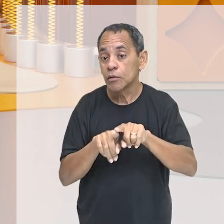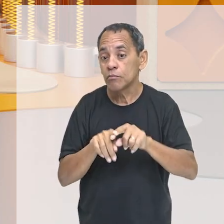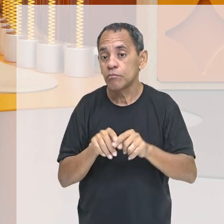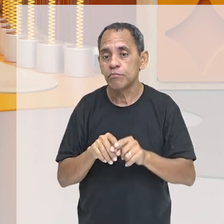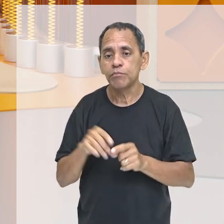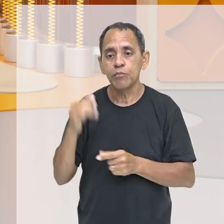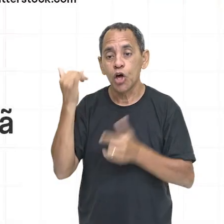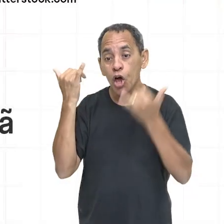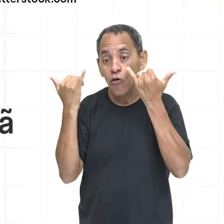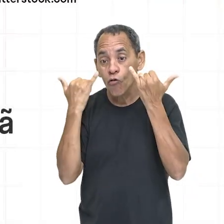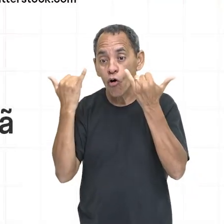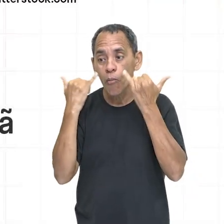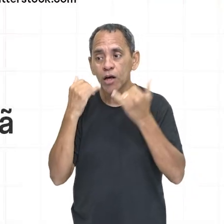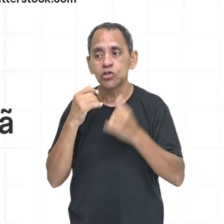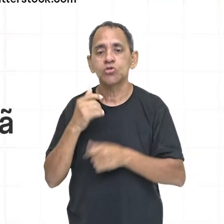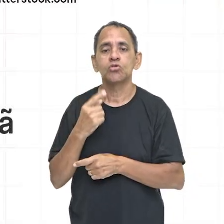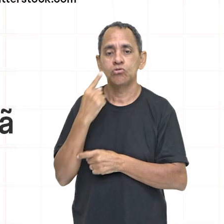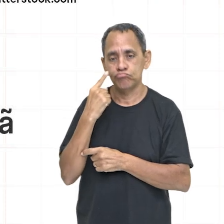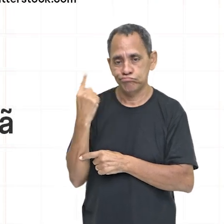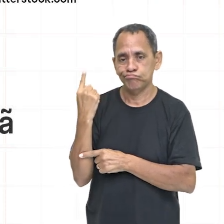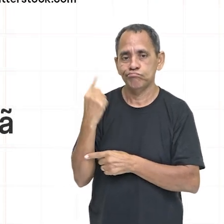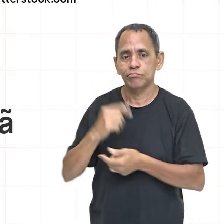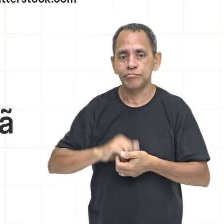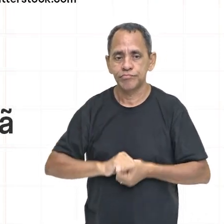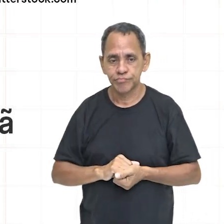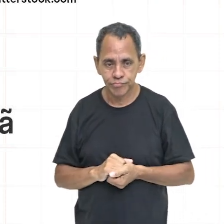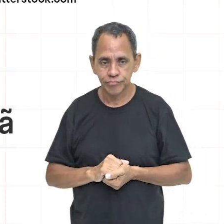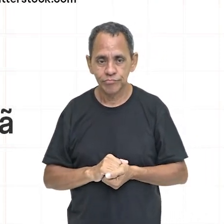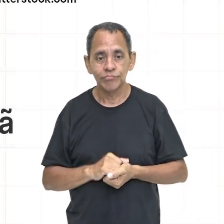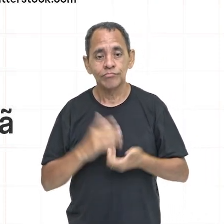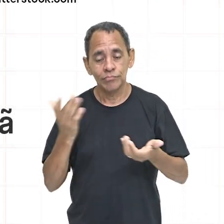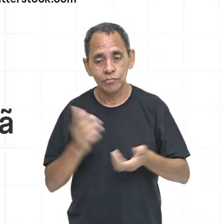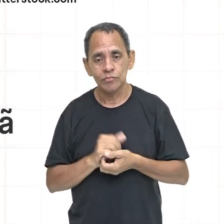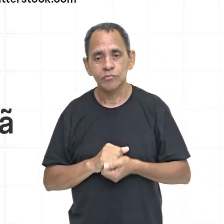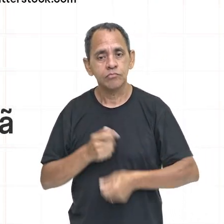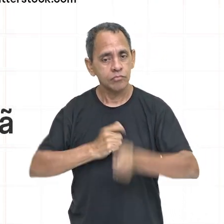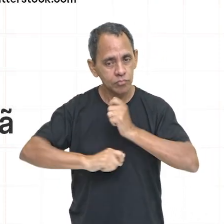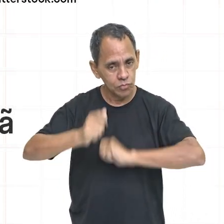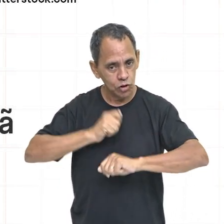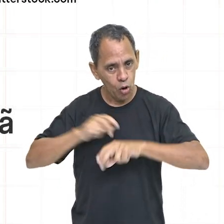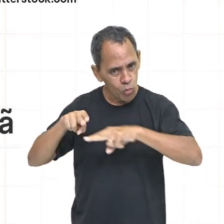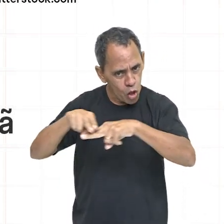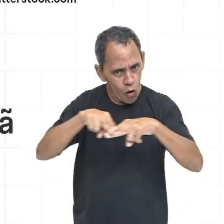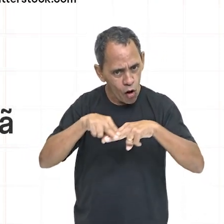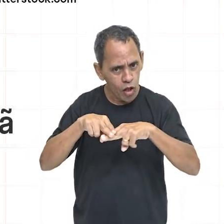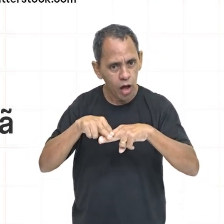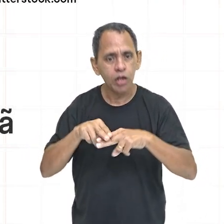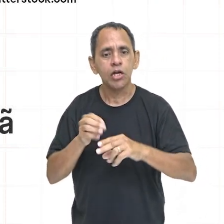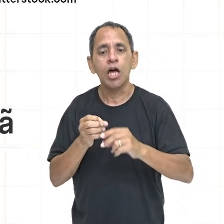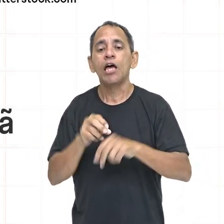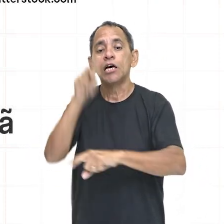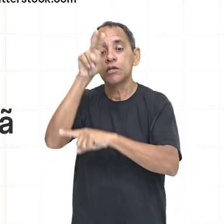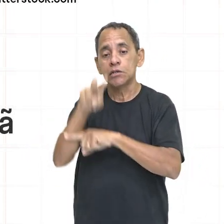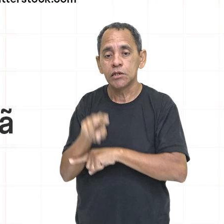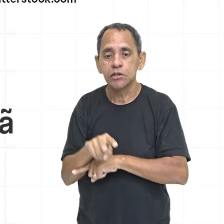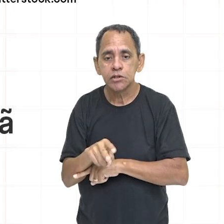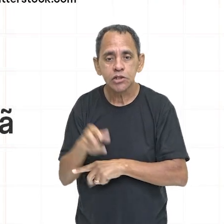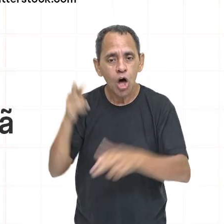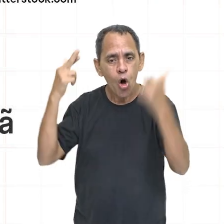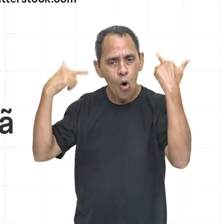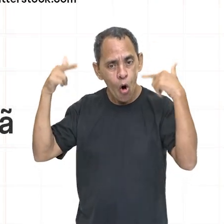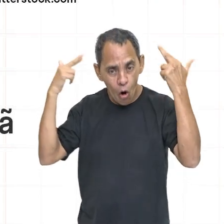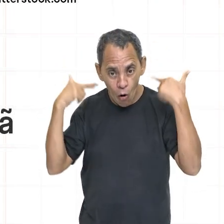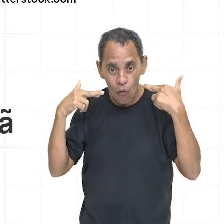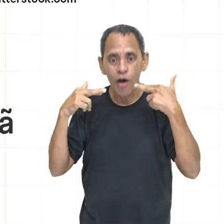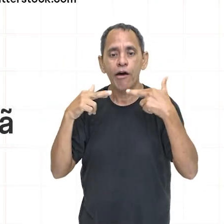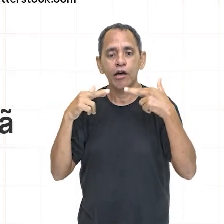dados a respeito da Nova Zelândia. Bom, sobre a economia ainda da Nova Zelândia. A criação de ovinos